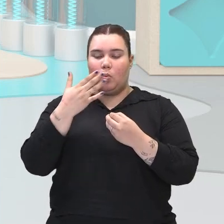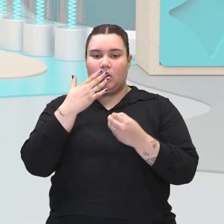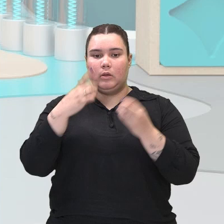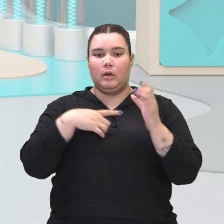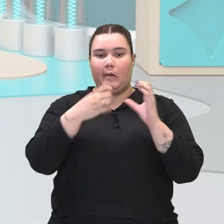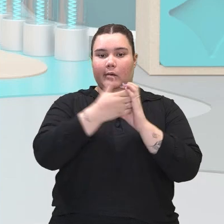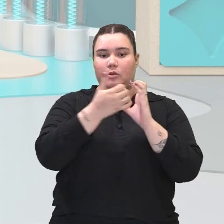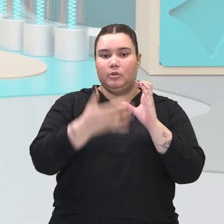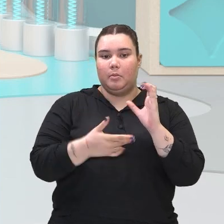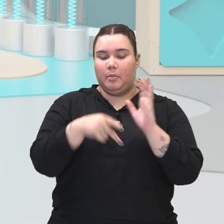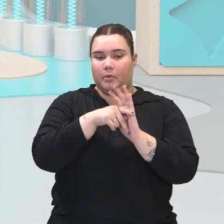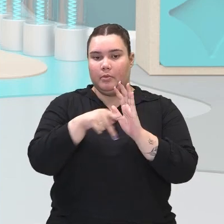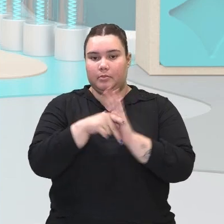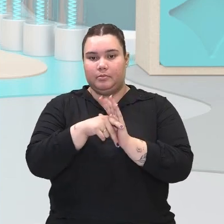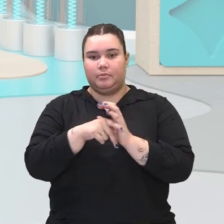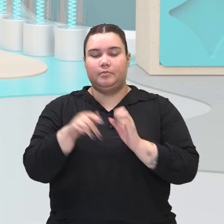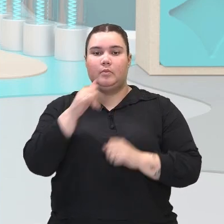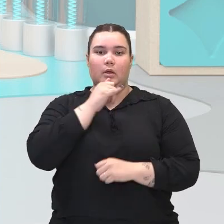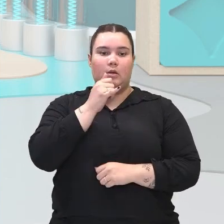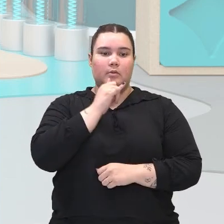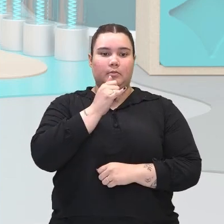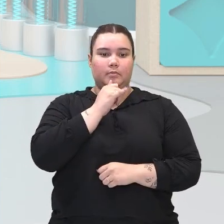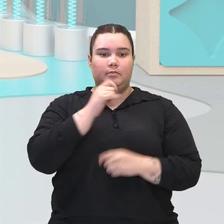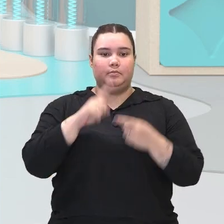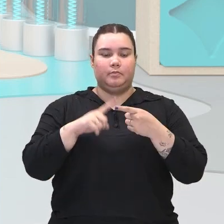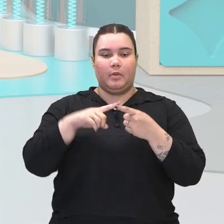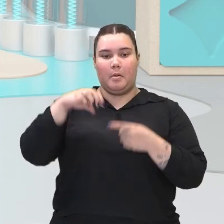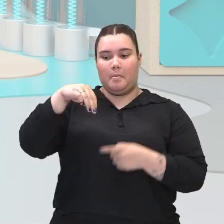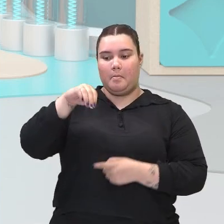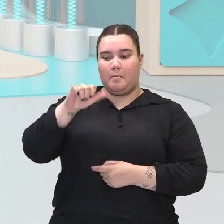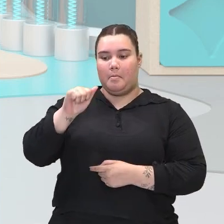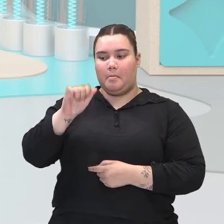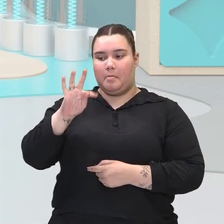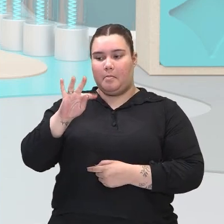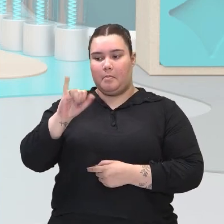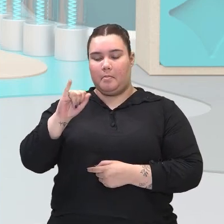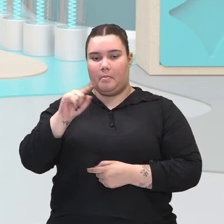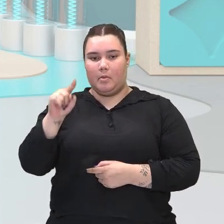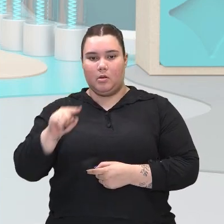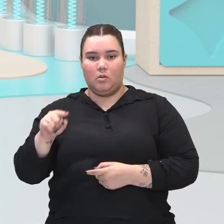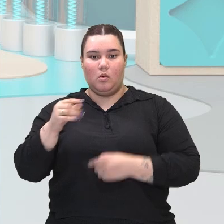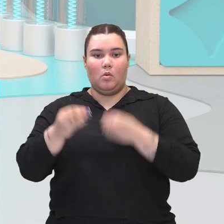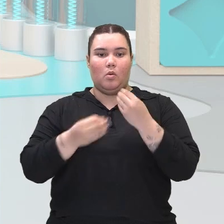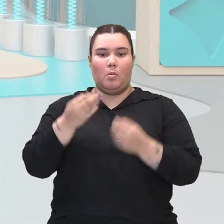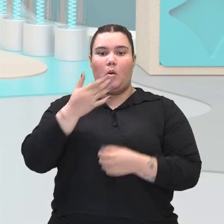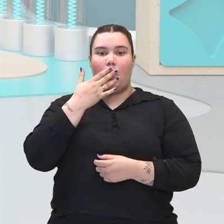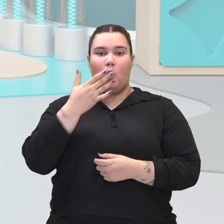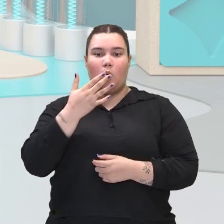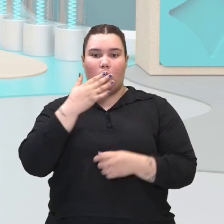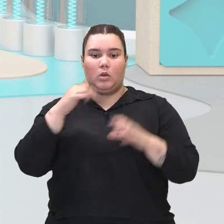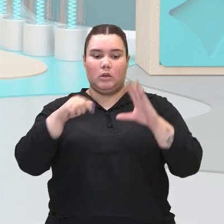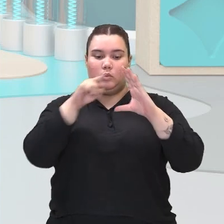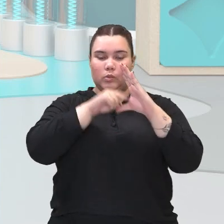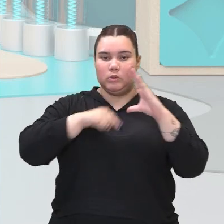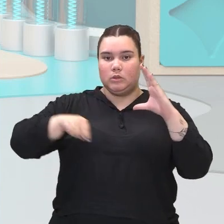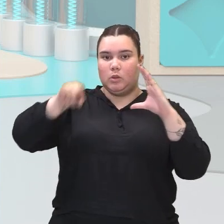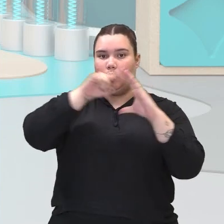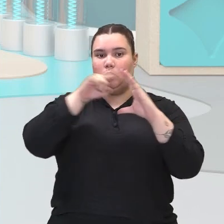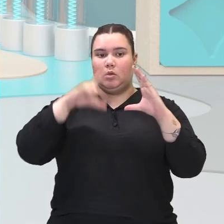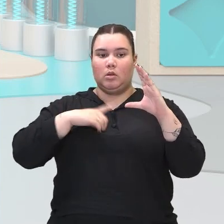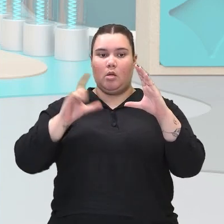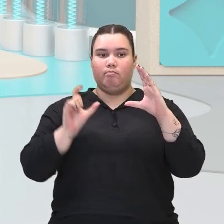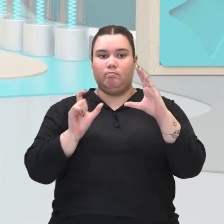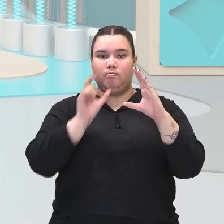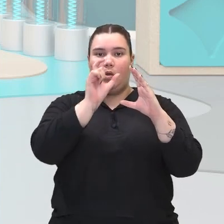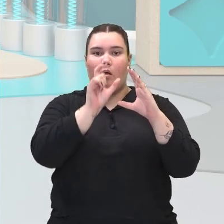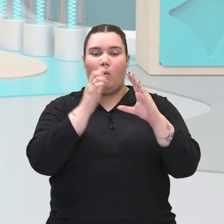Sim, temos aqui a questão da matiz, que traz a questão da posição da cor no círculo cromático.